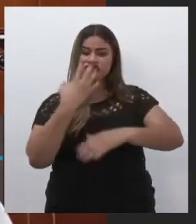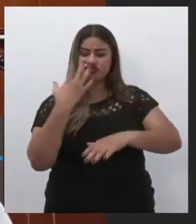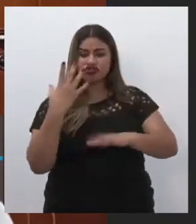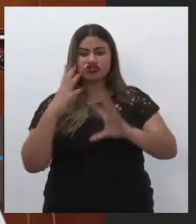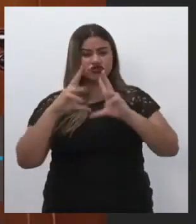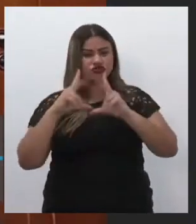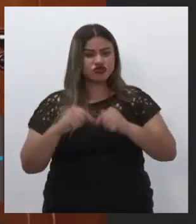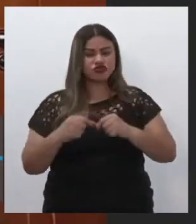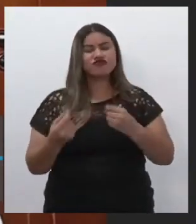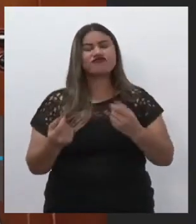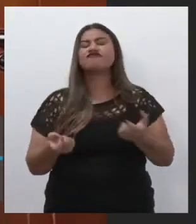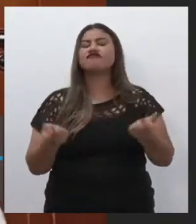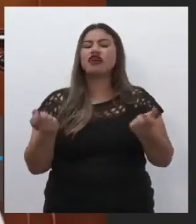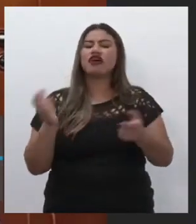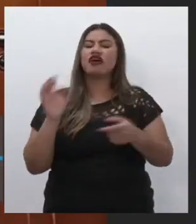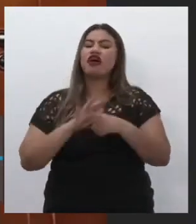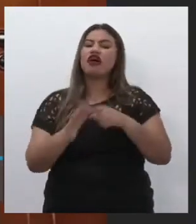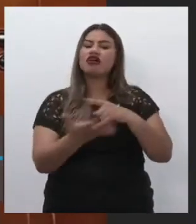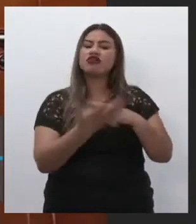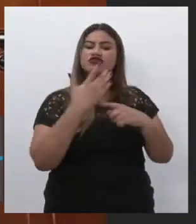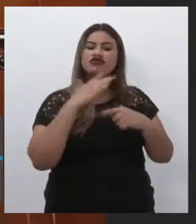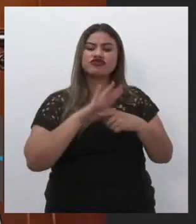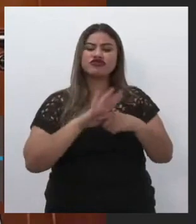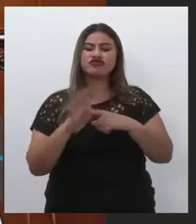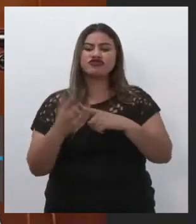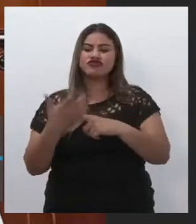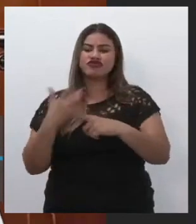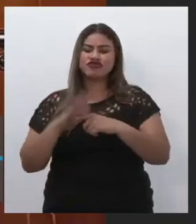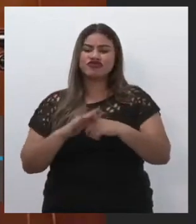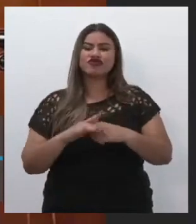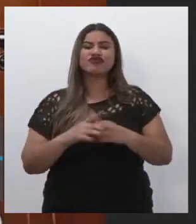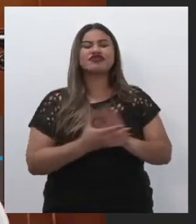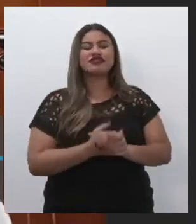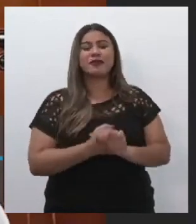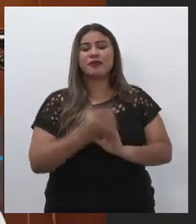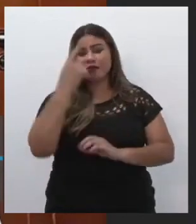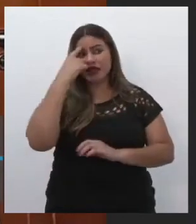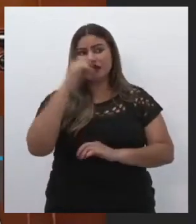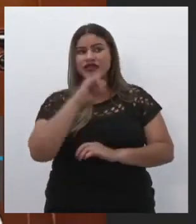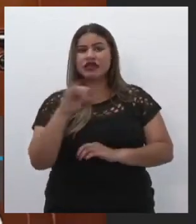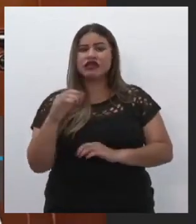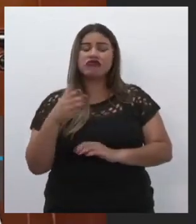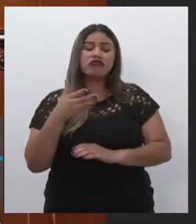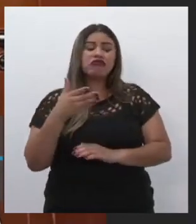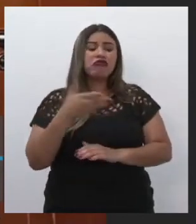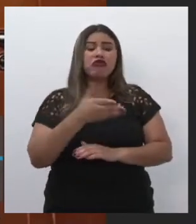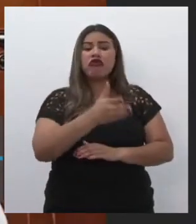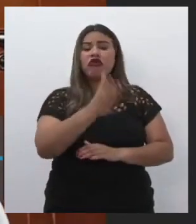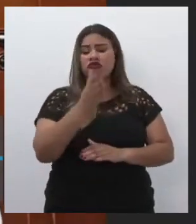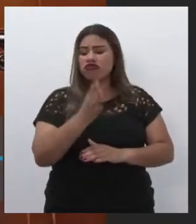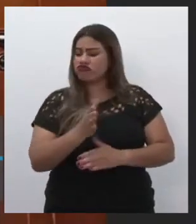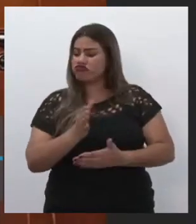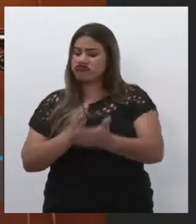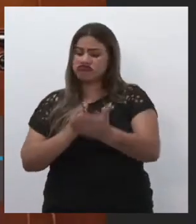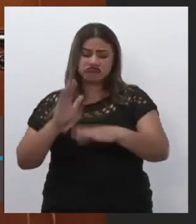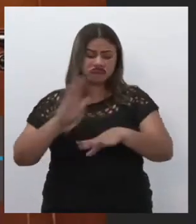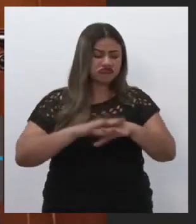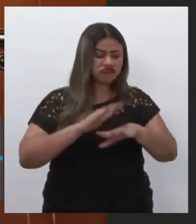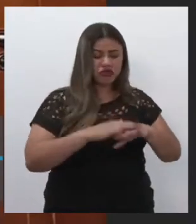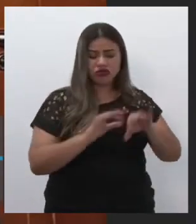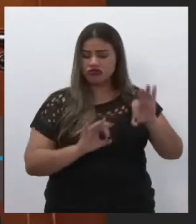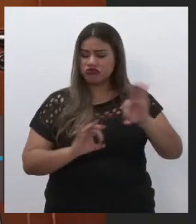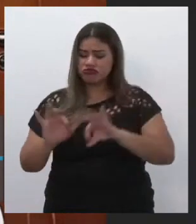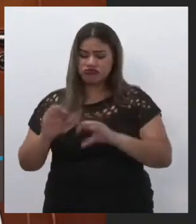nos orientam, né? Porque senão a gente teria uma tela em branca, se a gente não soubesse o que caminho que vocês querem, o jeito que